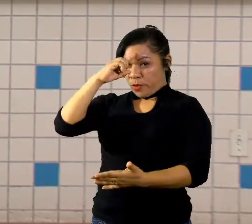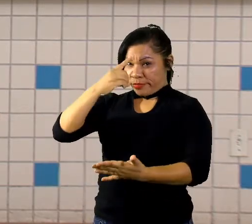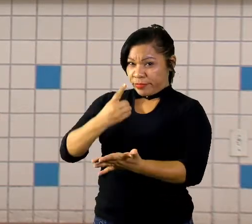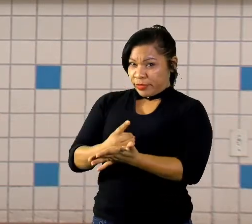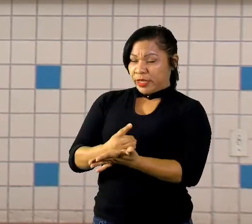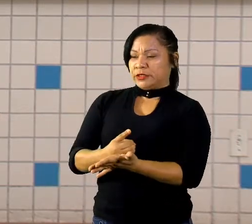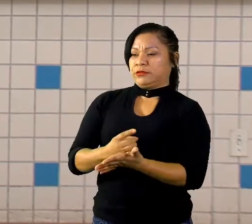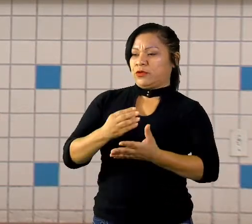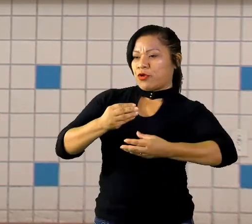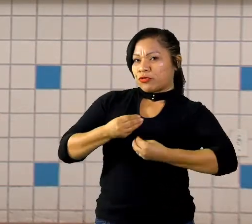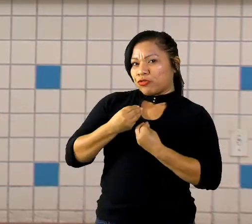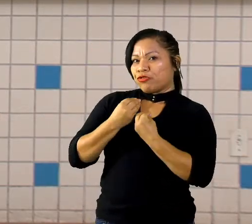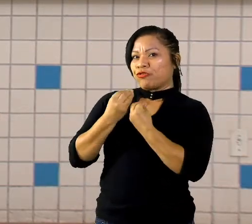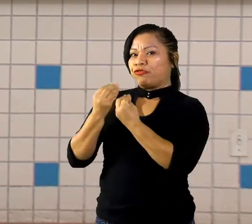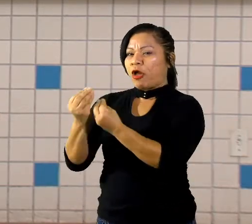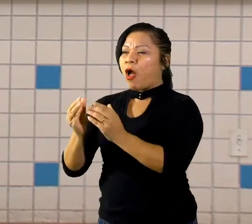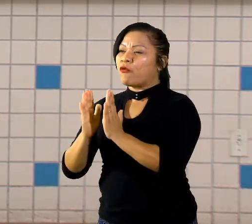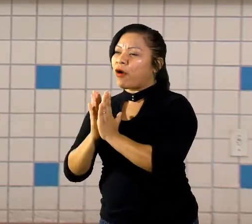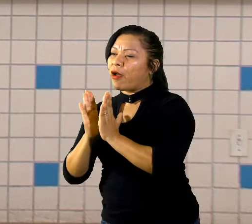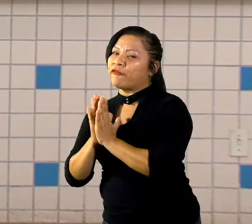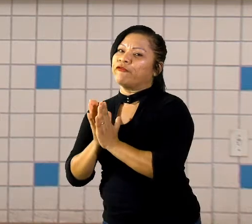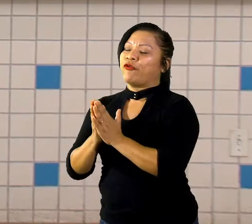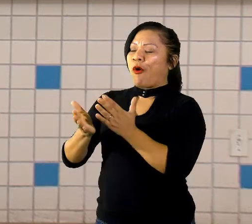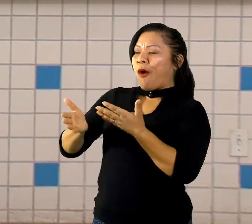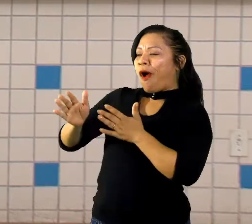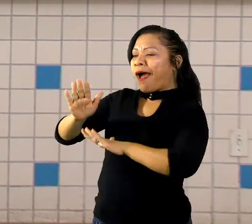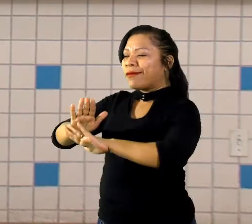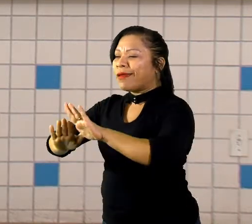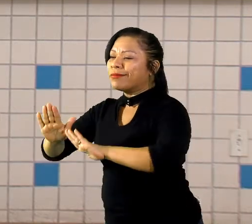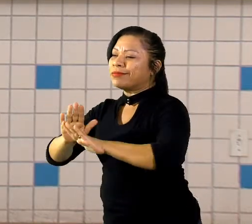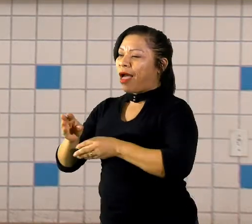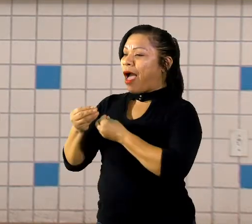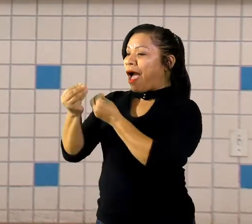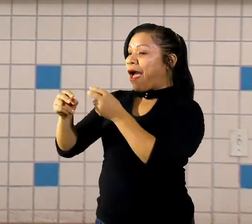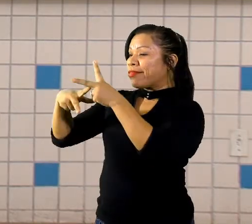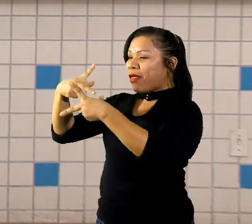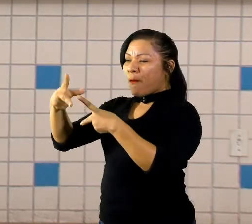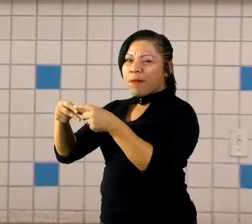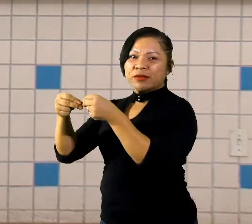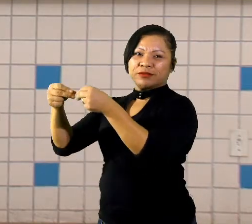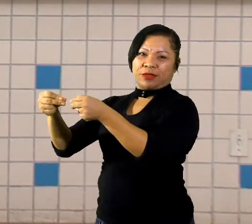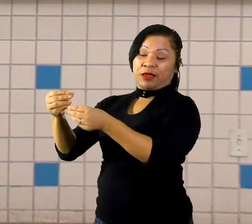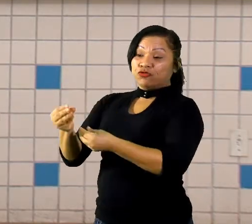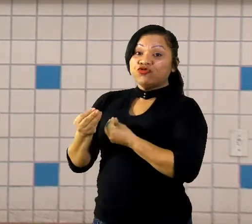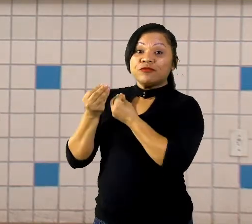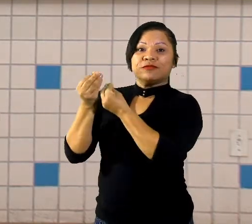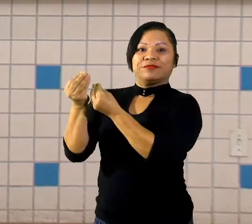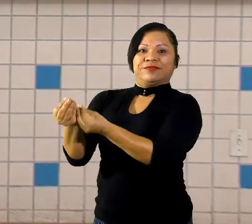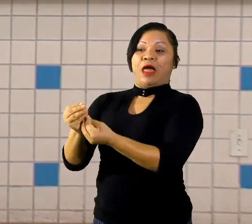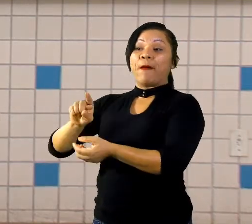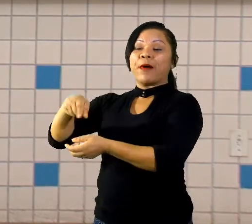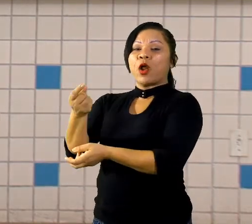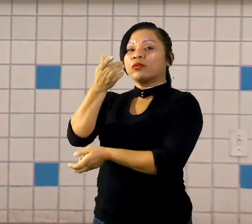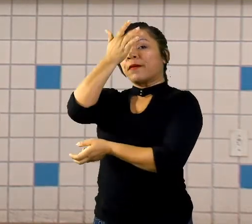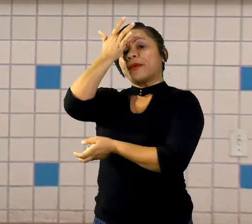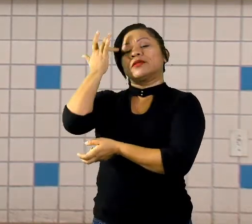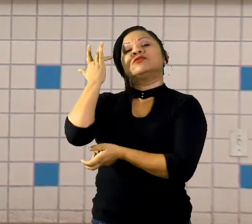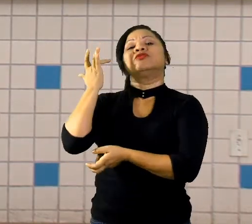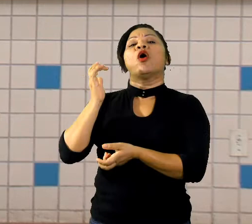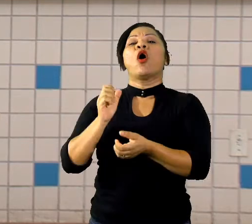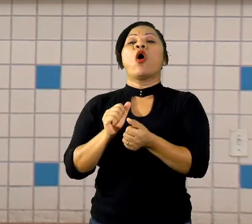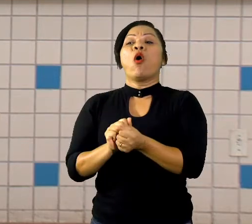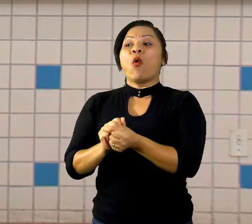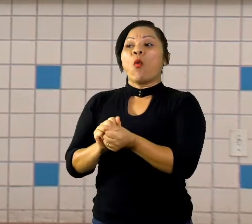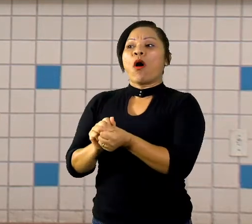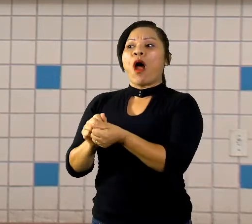um favor, agradar, dar um presente, dar alguma coisa para outra em troca de